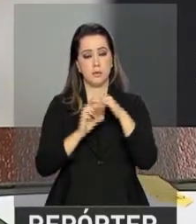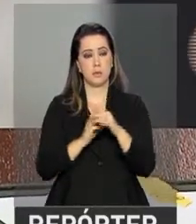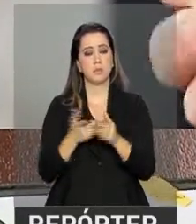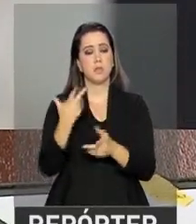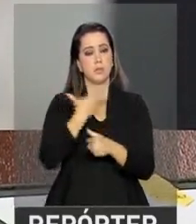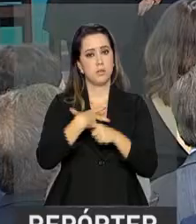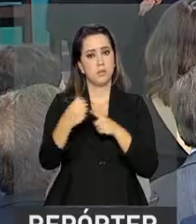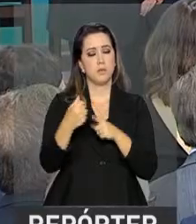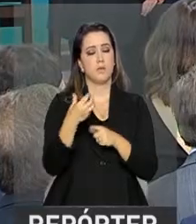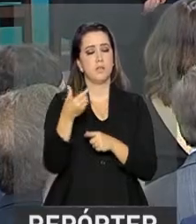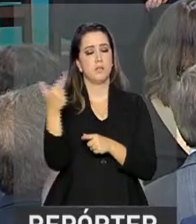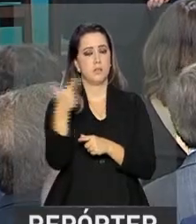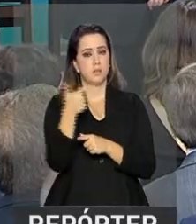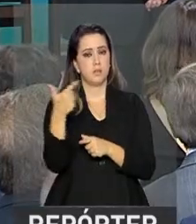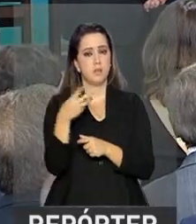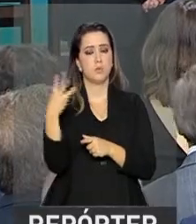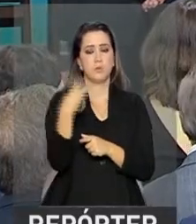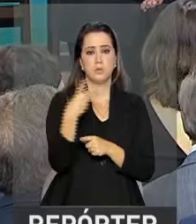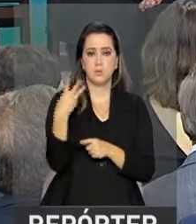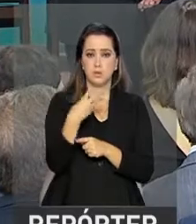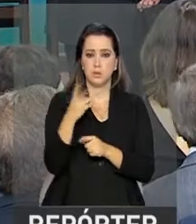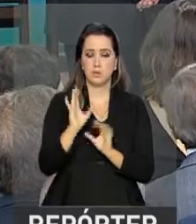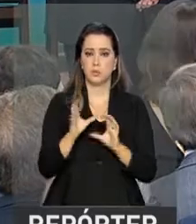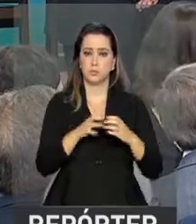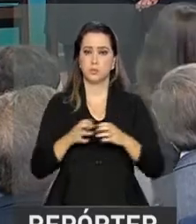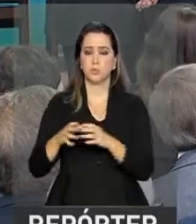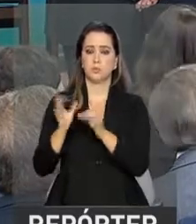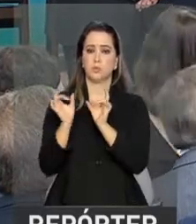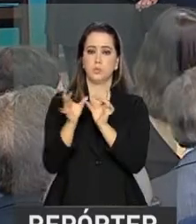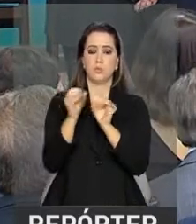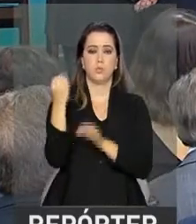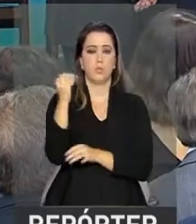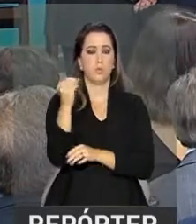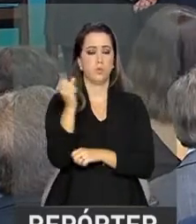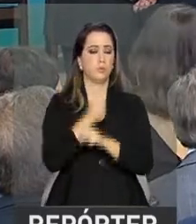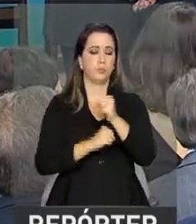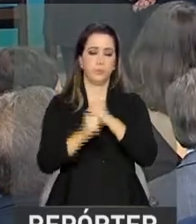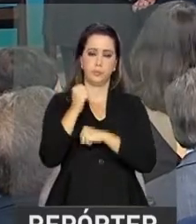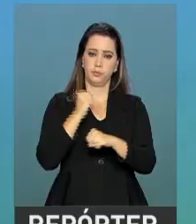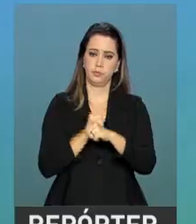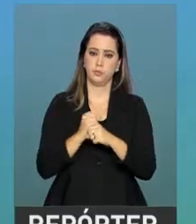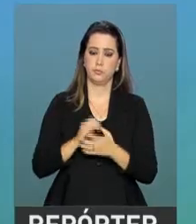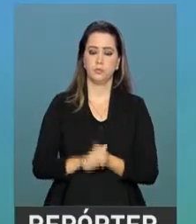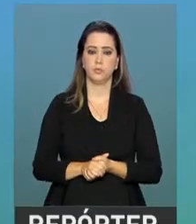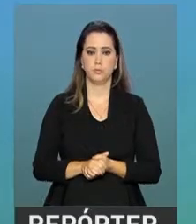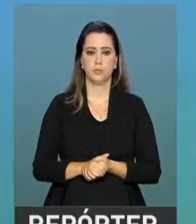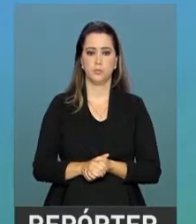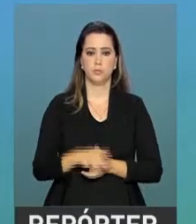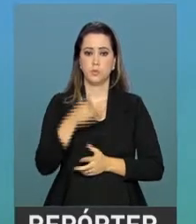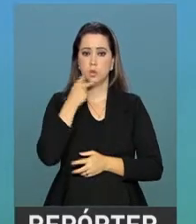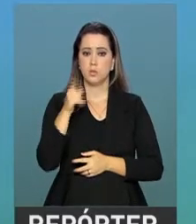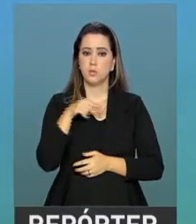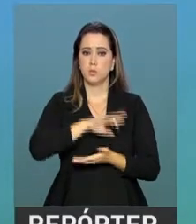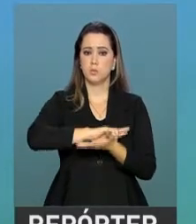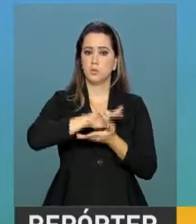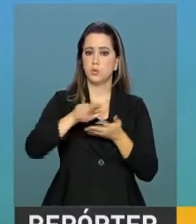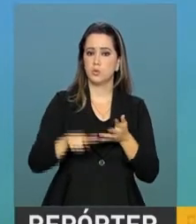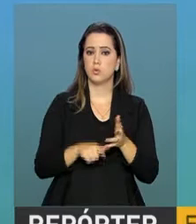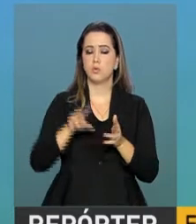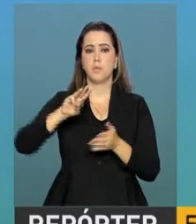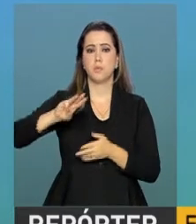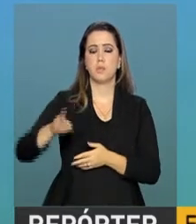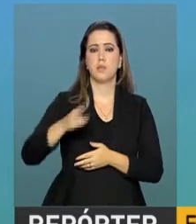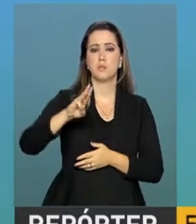rodada de partilha de produção realizado em outubro de 2000 e 17 estamos falando de milhares e